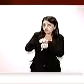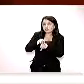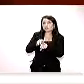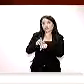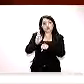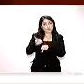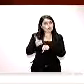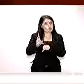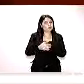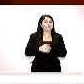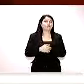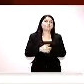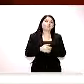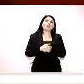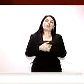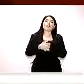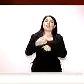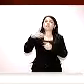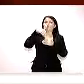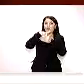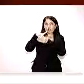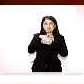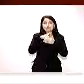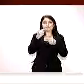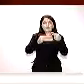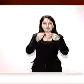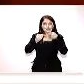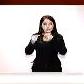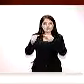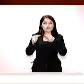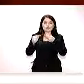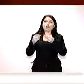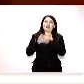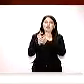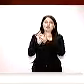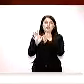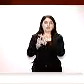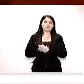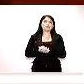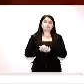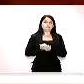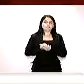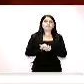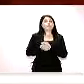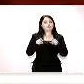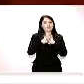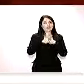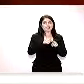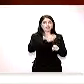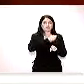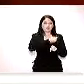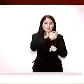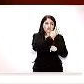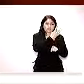votos votos que estão em discussão em votação aprovados também em conjunto itens